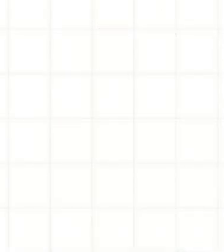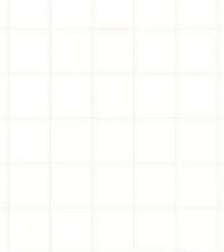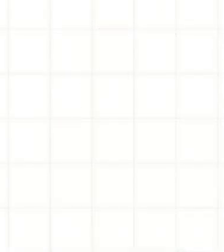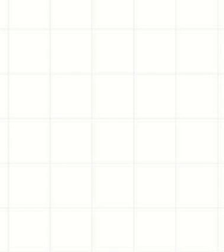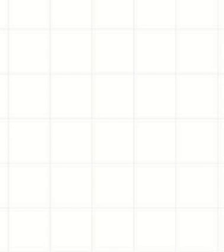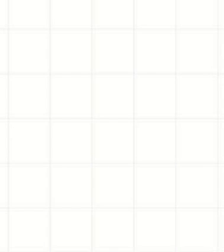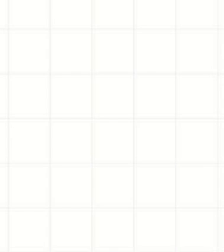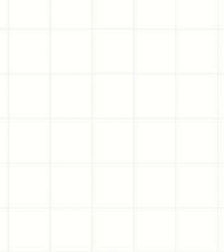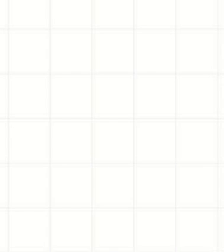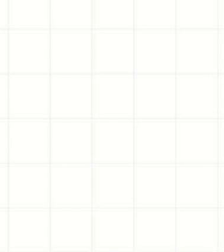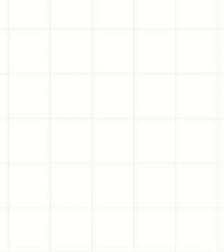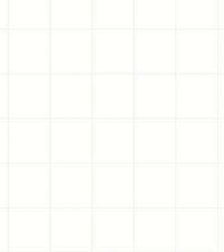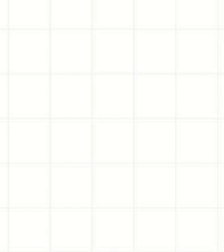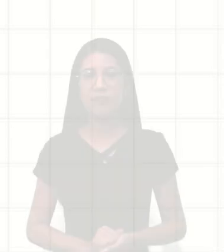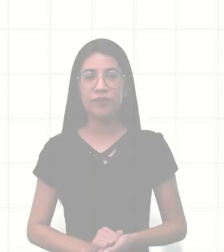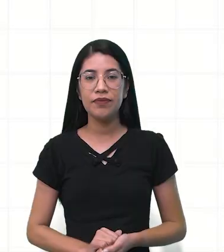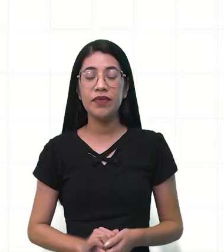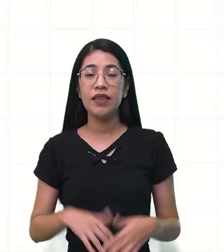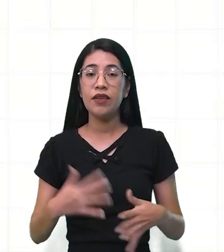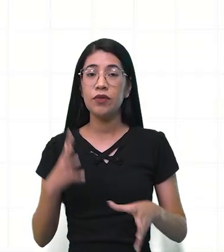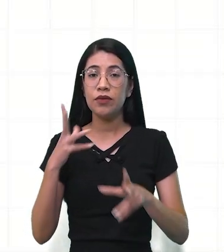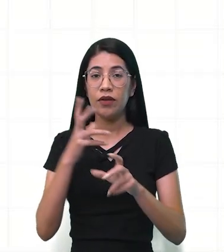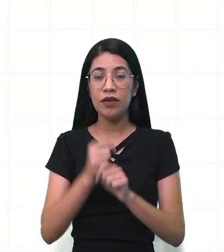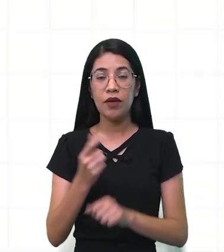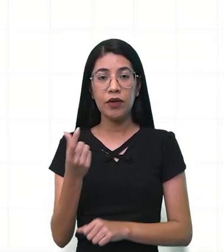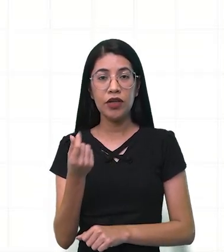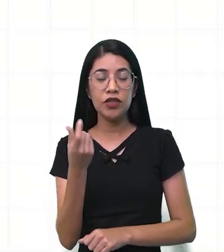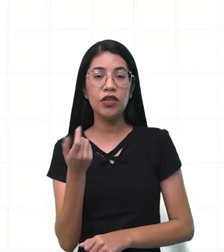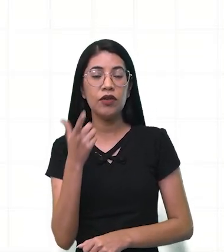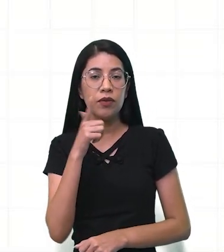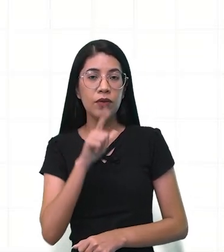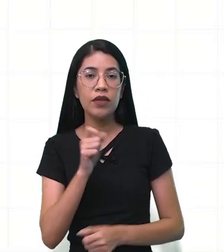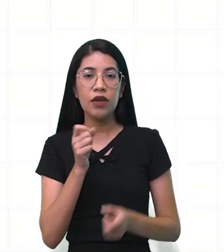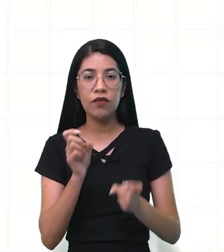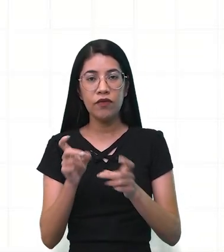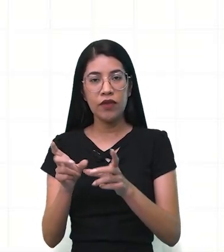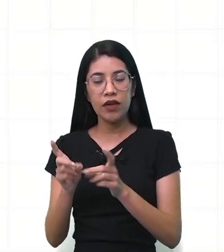dinheiro. Ora, nós sabemos que o total de ingresso é